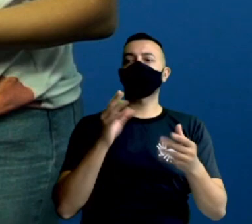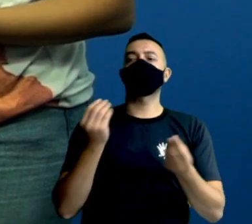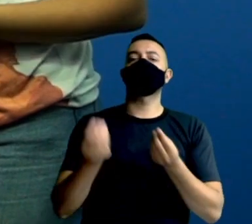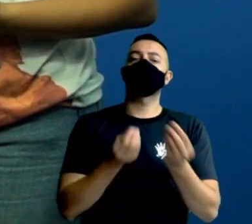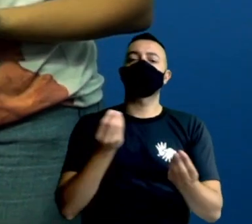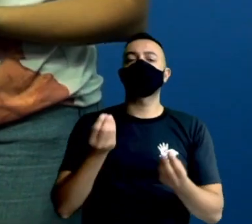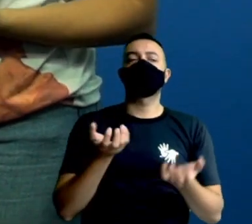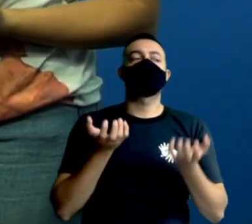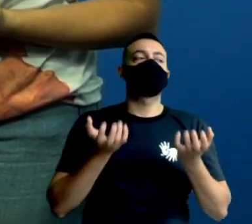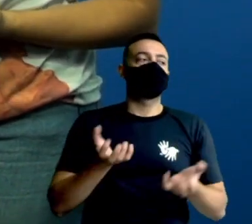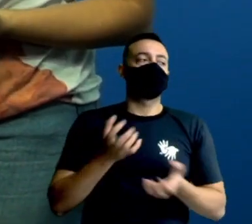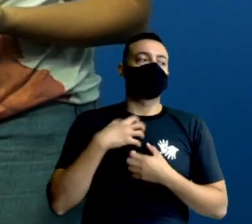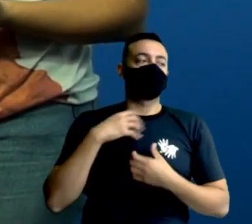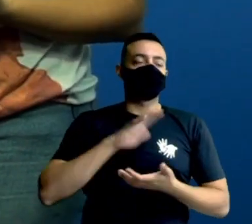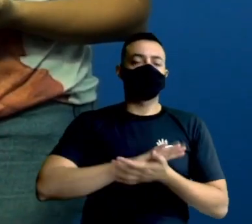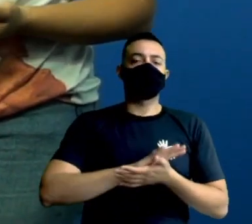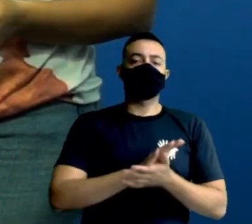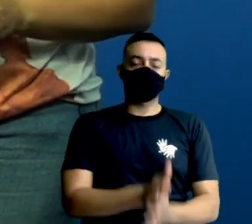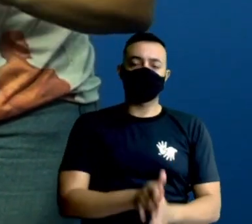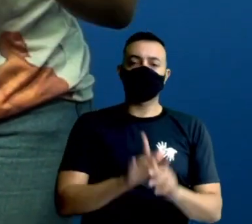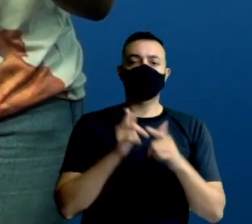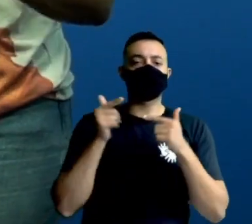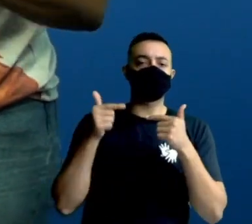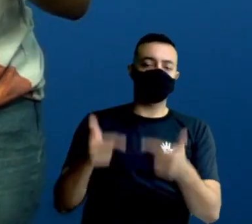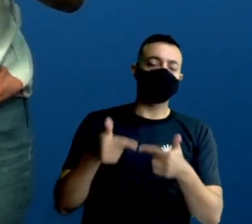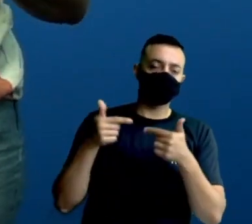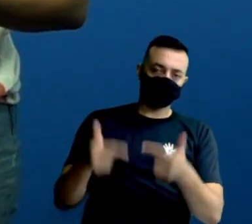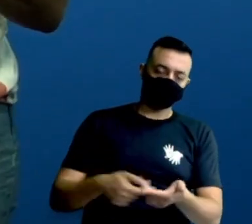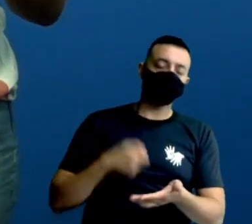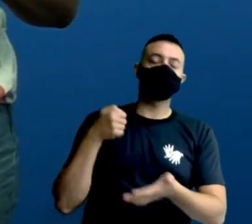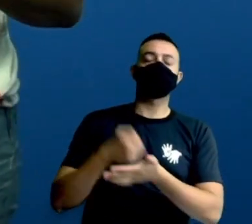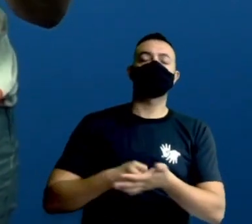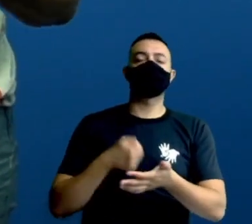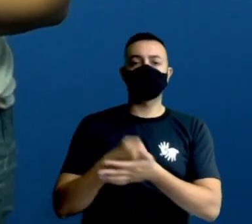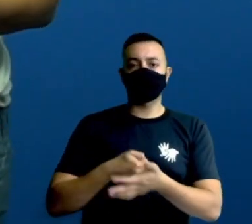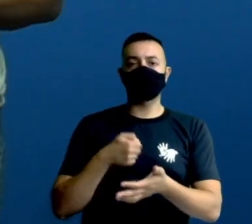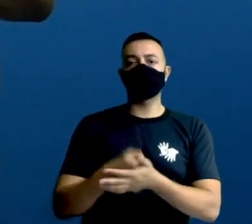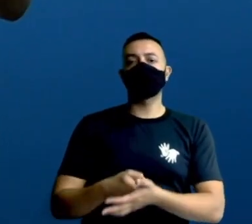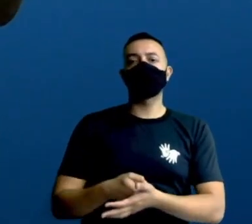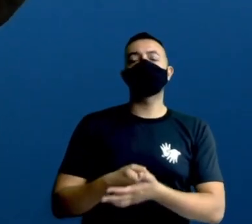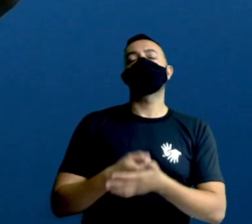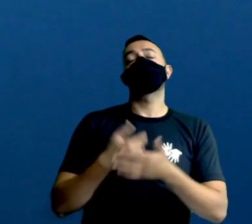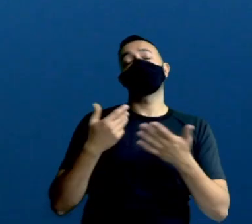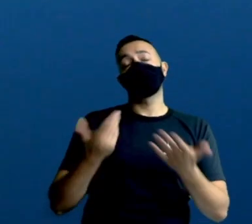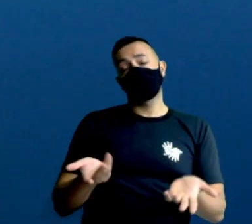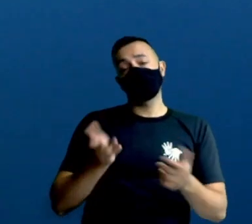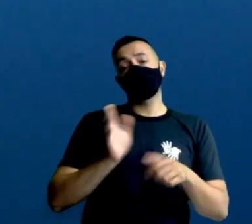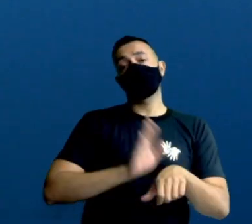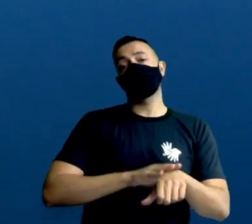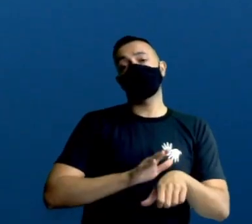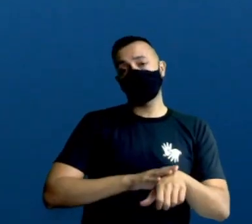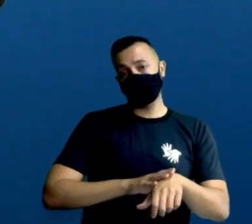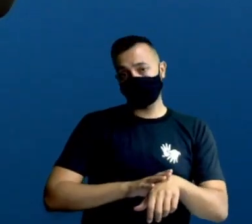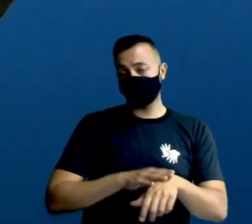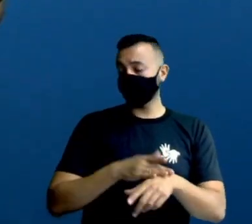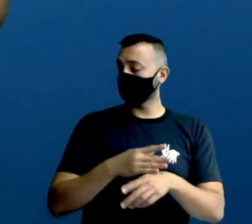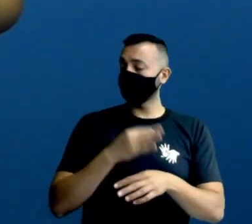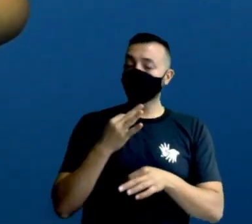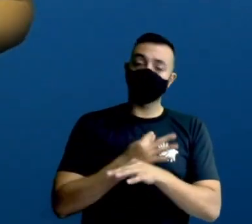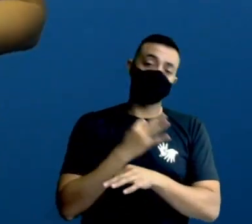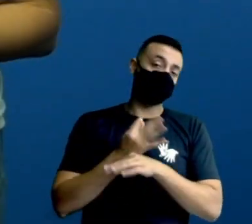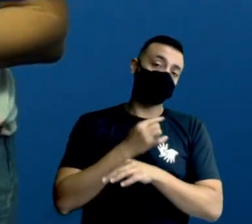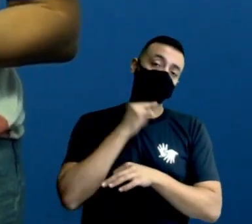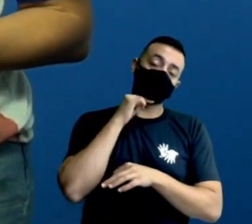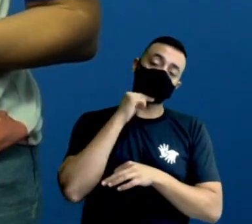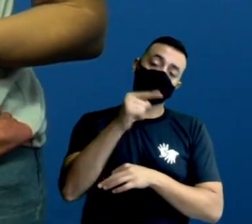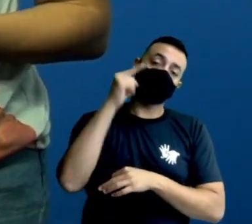tratamento desumano ao povo preto, e combatiam. E de tanto combaterem, chegou um momento que ficou insustentável